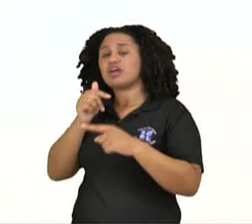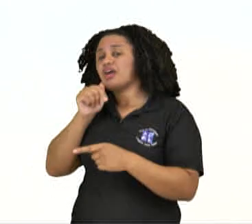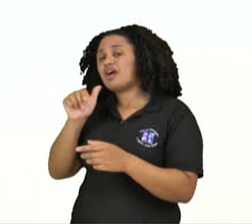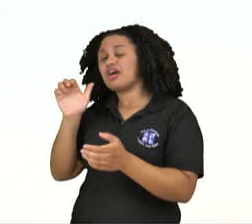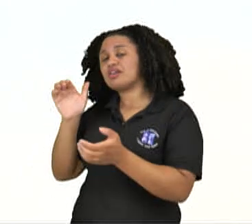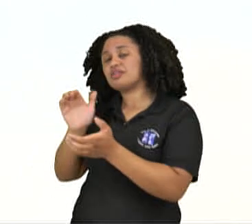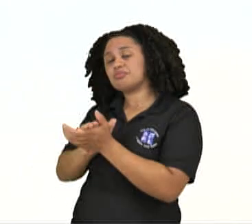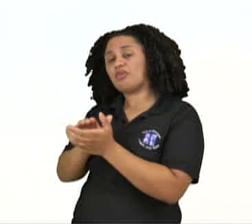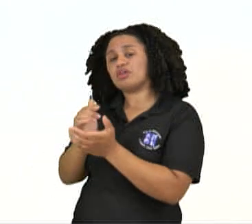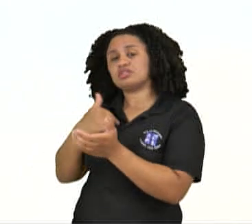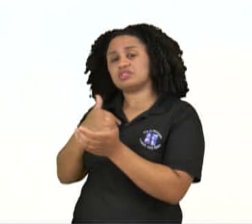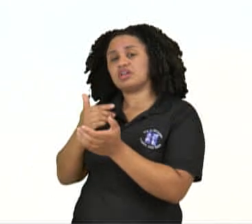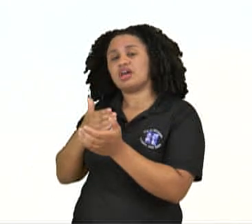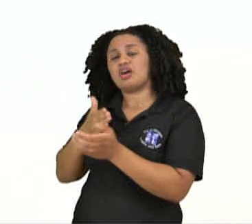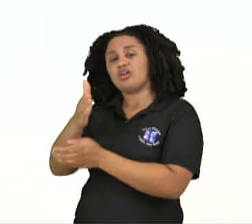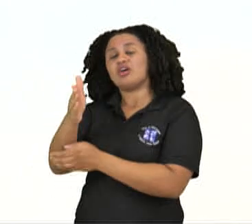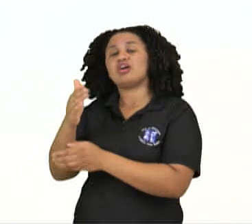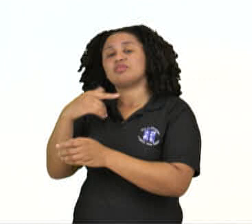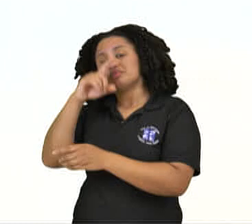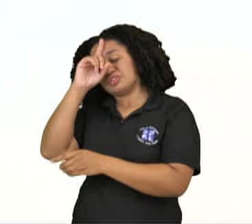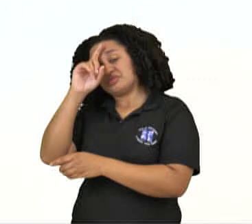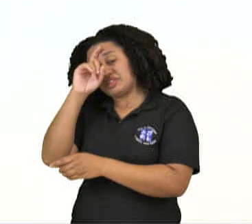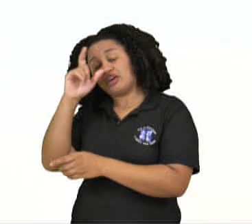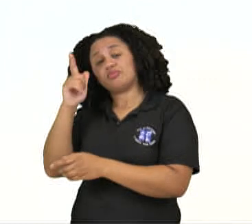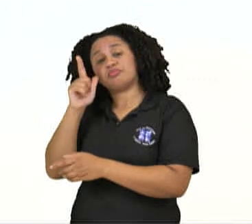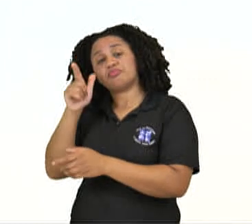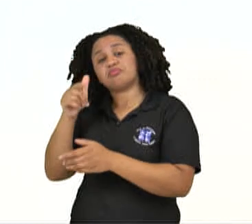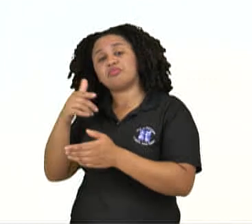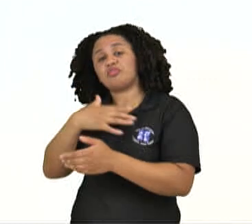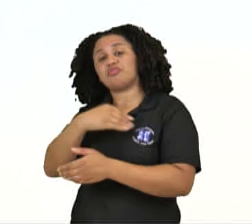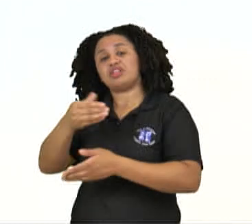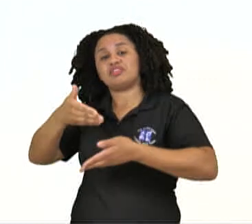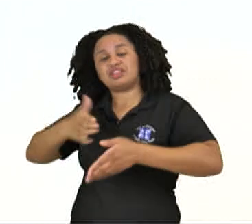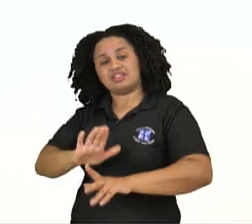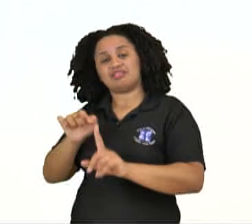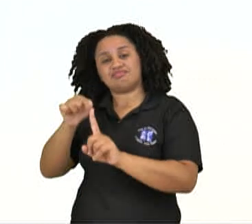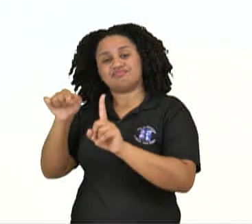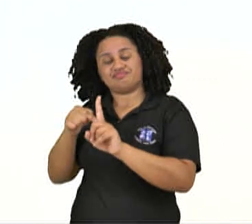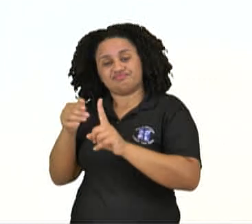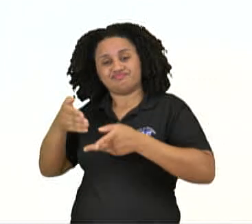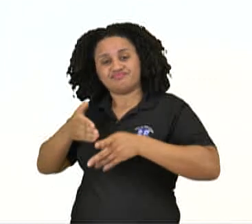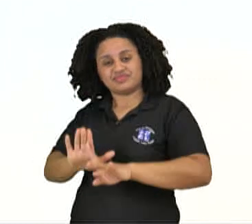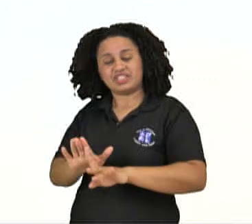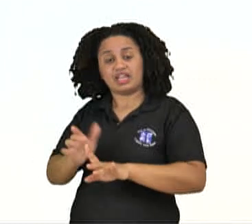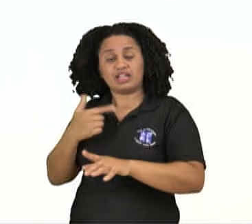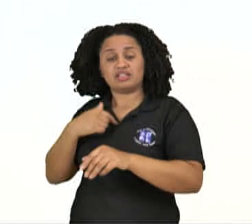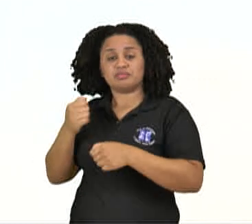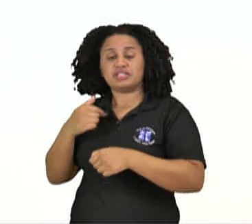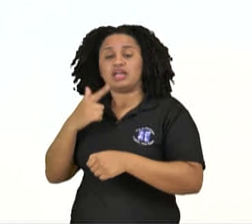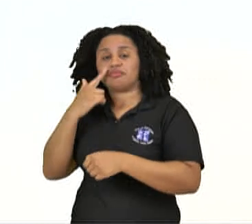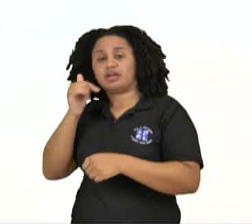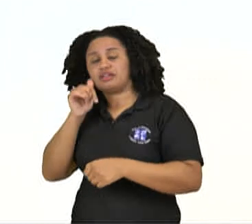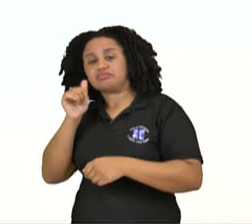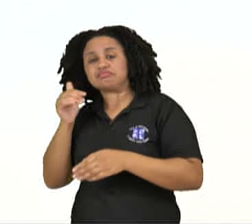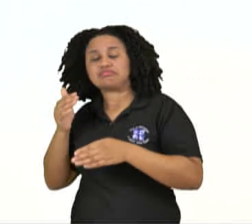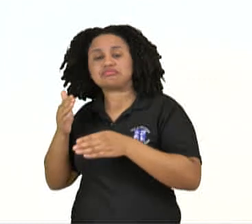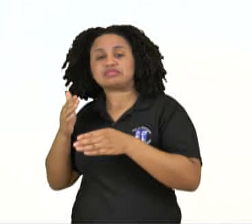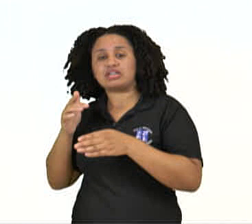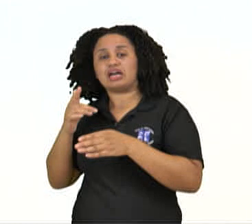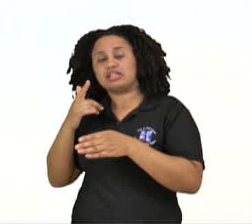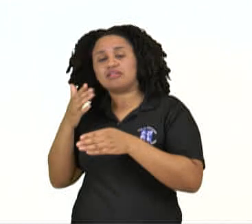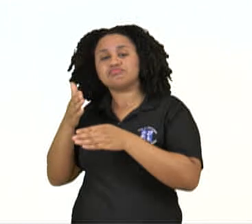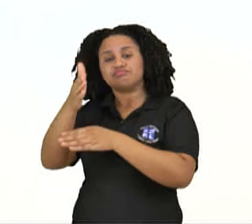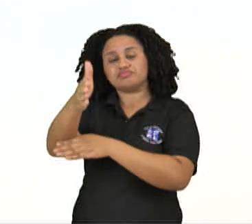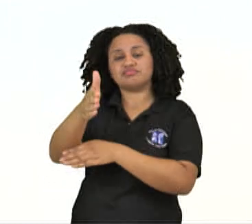tinha acabado de entrar na maternidade para ter o bebê, e ele teria que levar os pais até lá. Como a